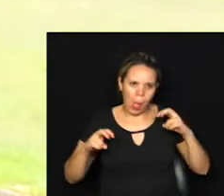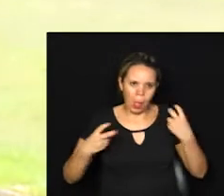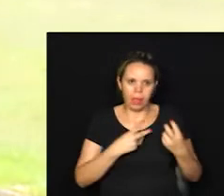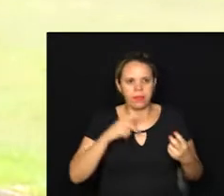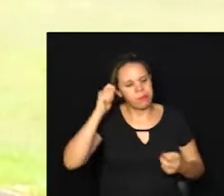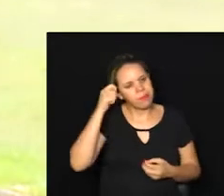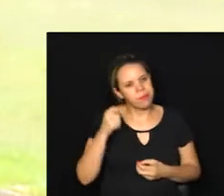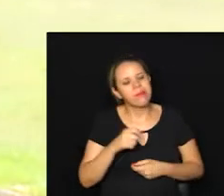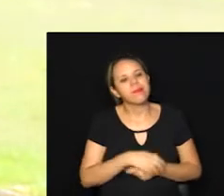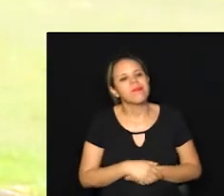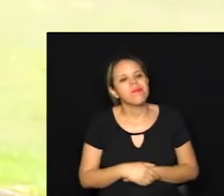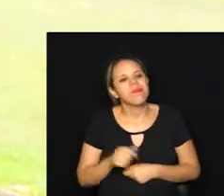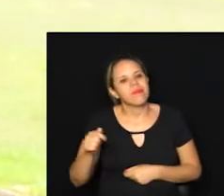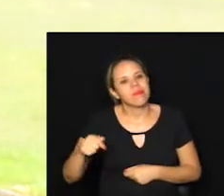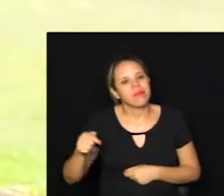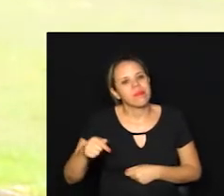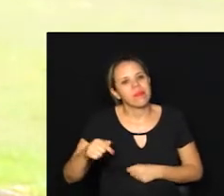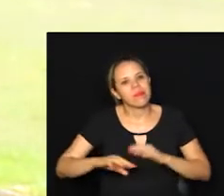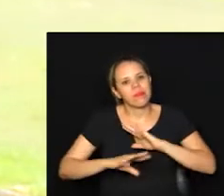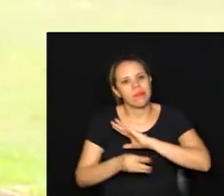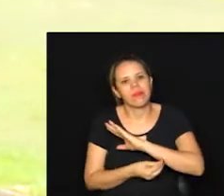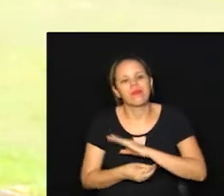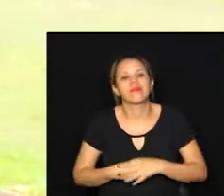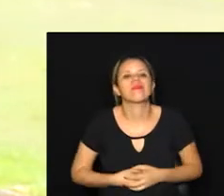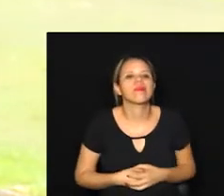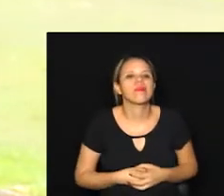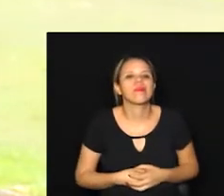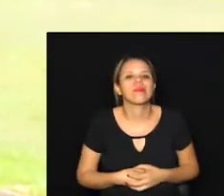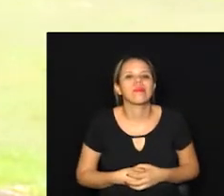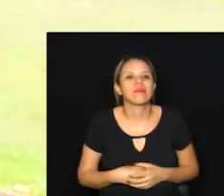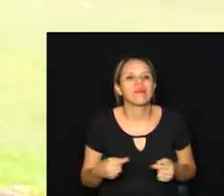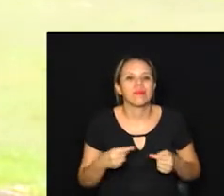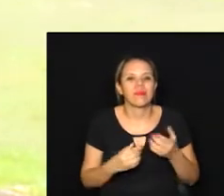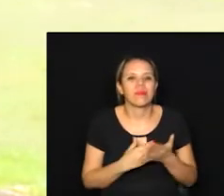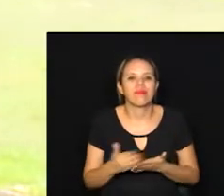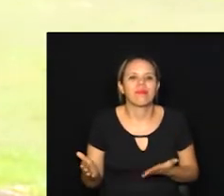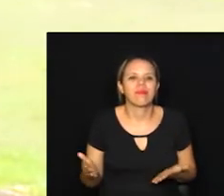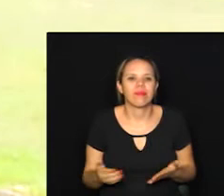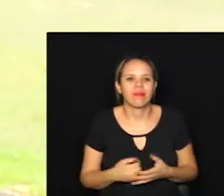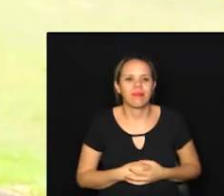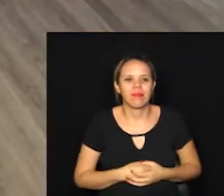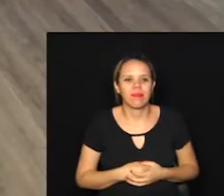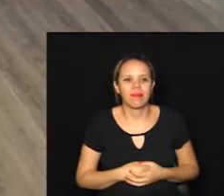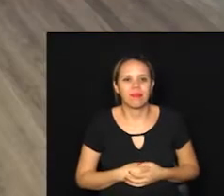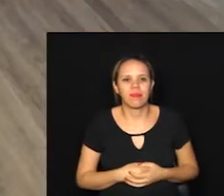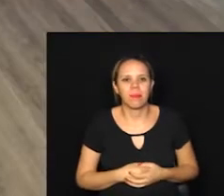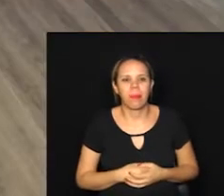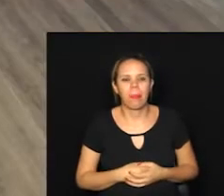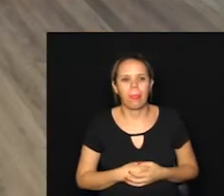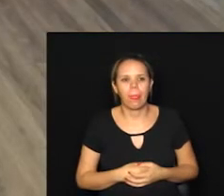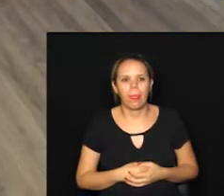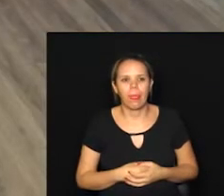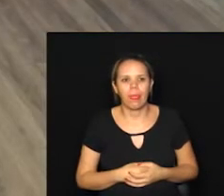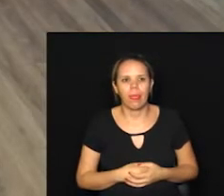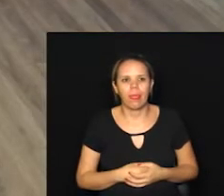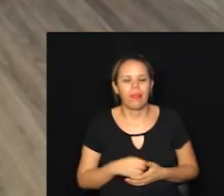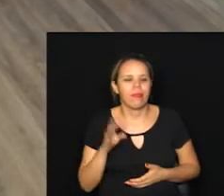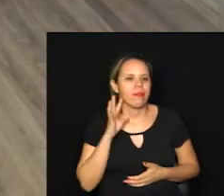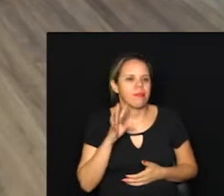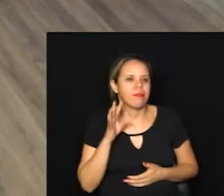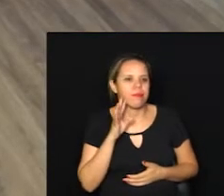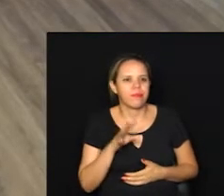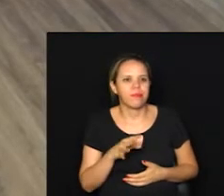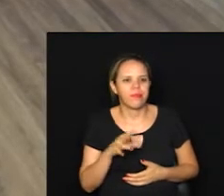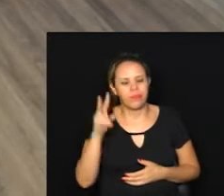Moisés Lucarelli. Aqui no Câmara Total, o derby já começou. Gabriel Castro. Muito bacana, viu?